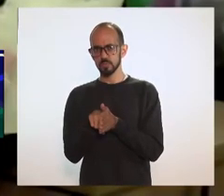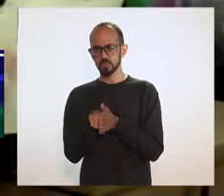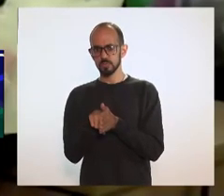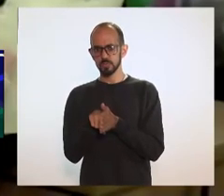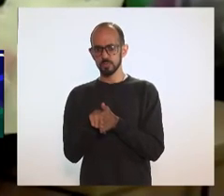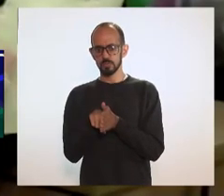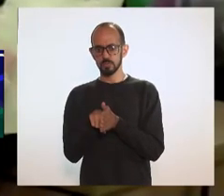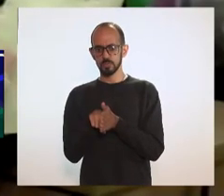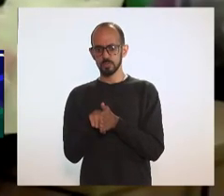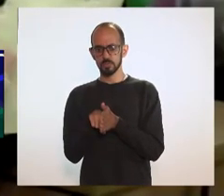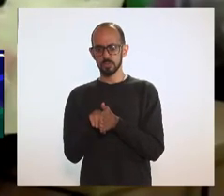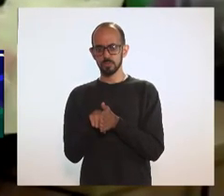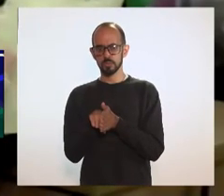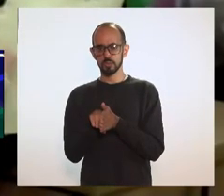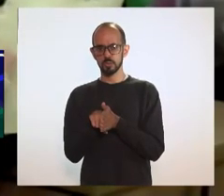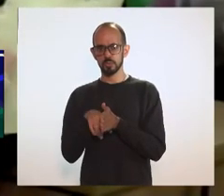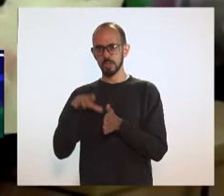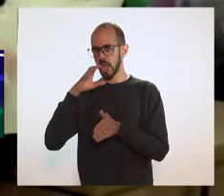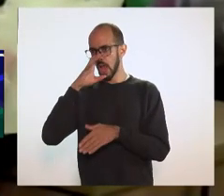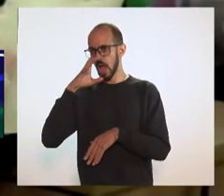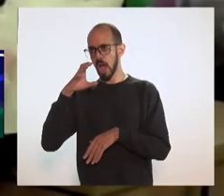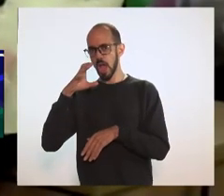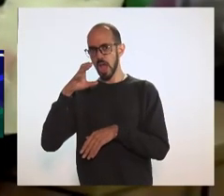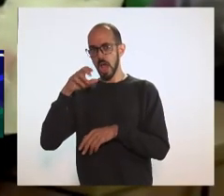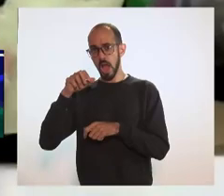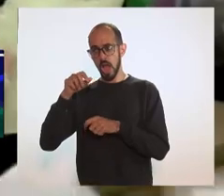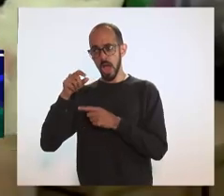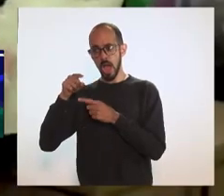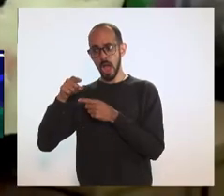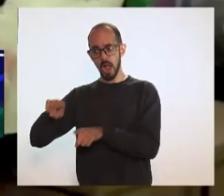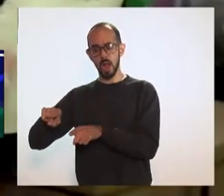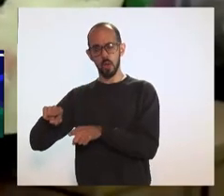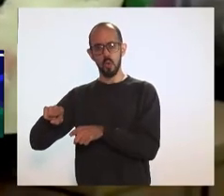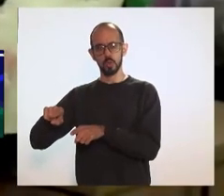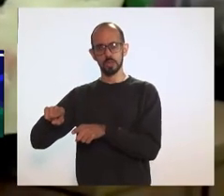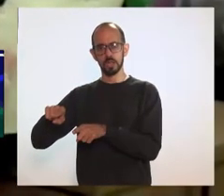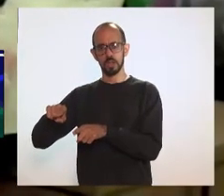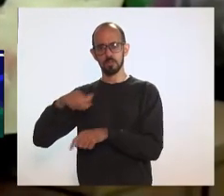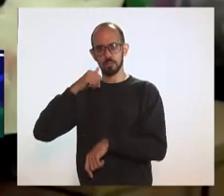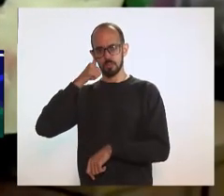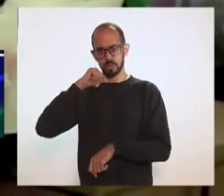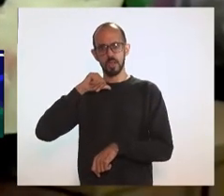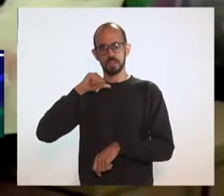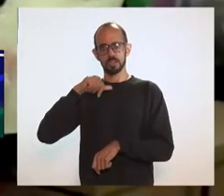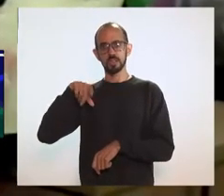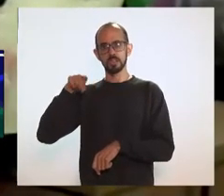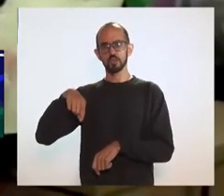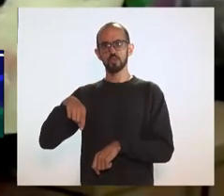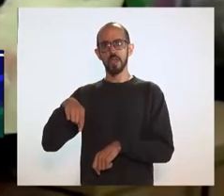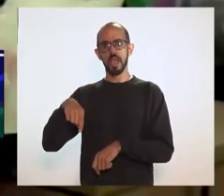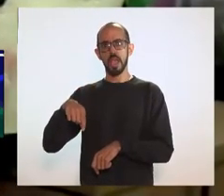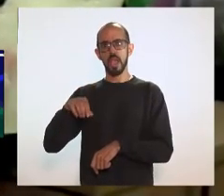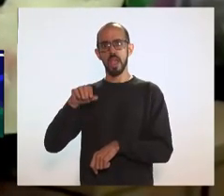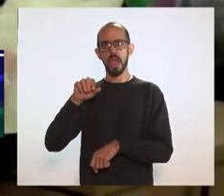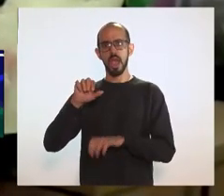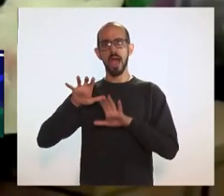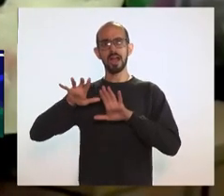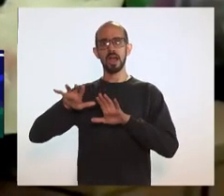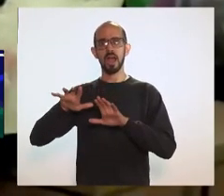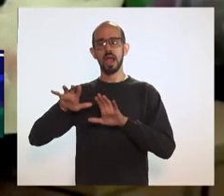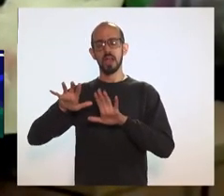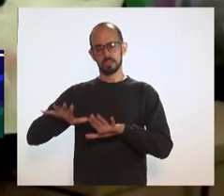dos agressores de mulheres. Isso é uma agressão contra meninas e contra mulheres.